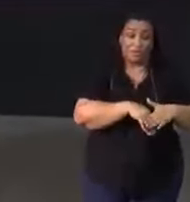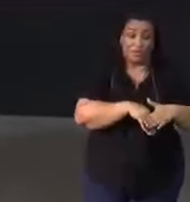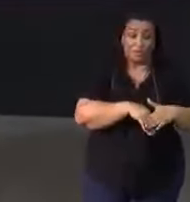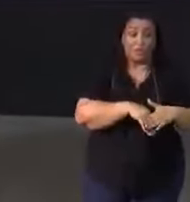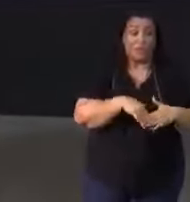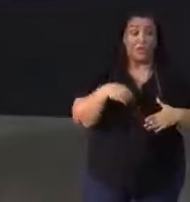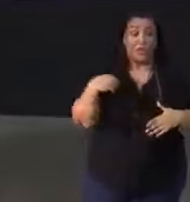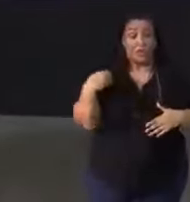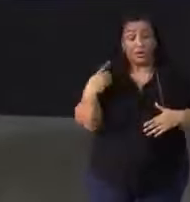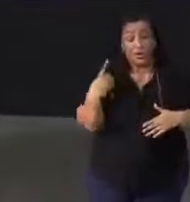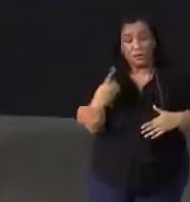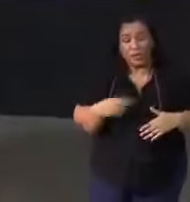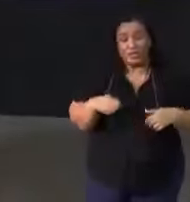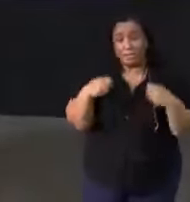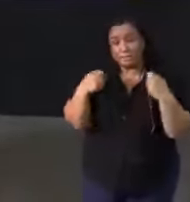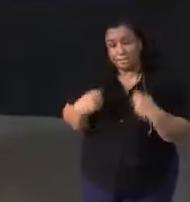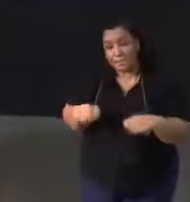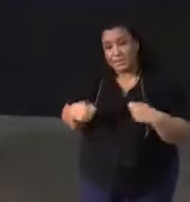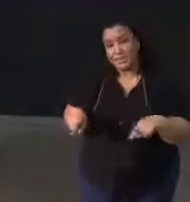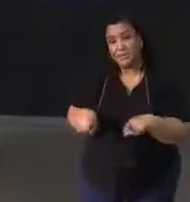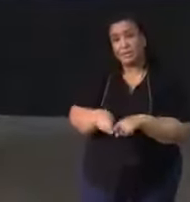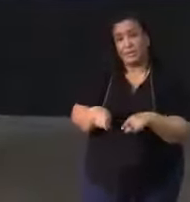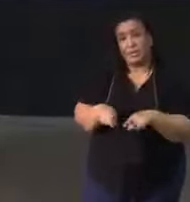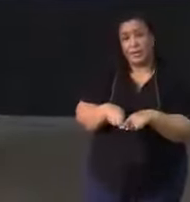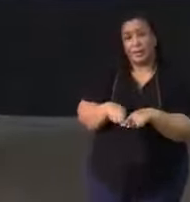irmão, soberba no coração de um filho de Deus.